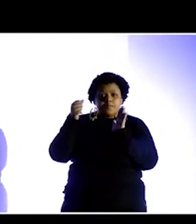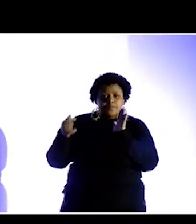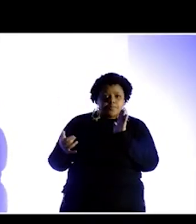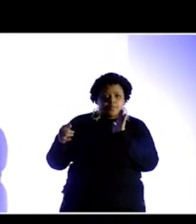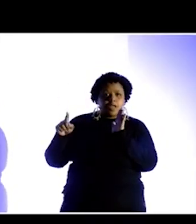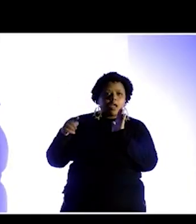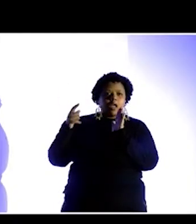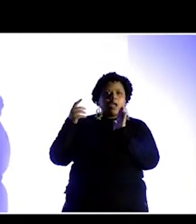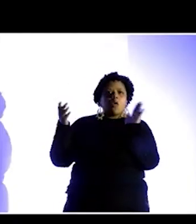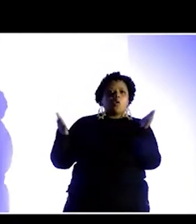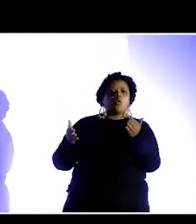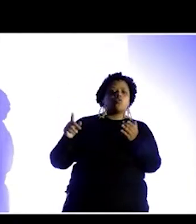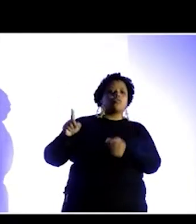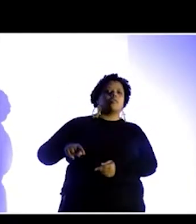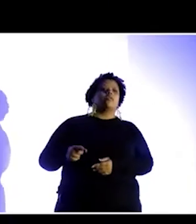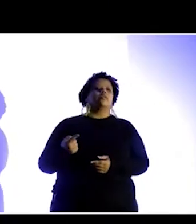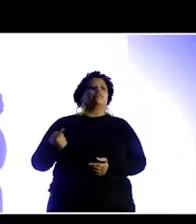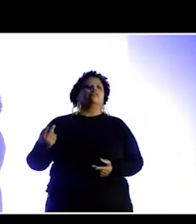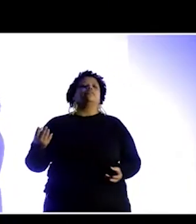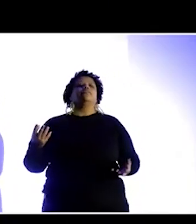inequívoco, né,